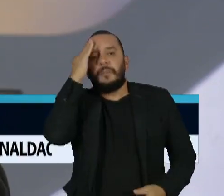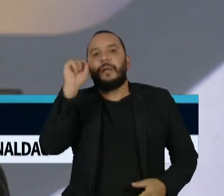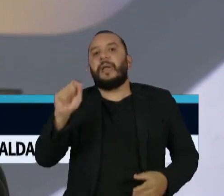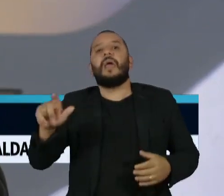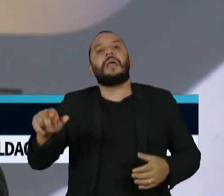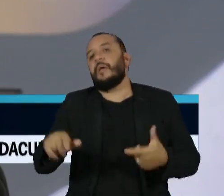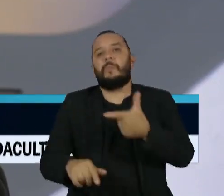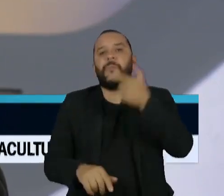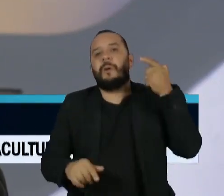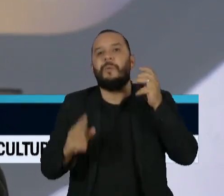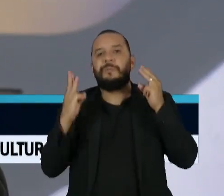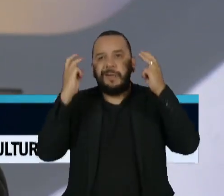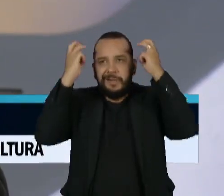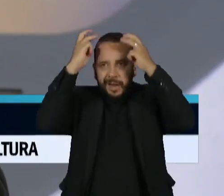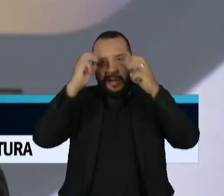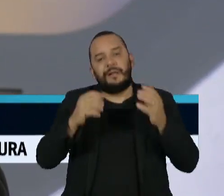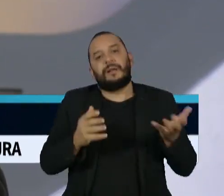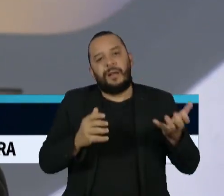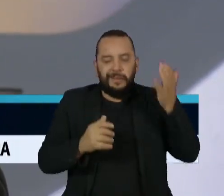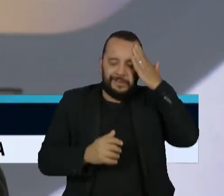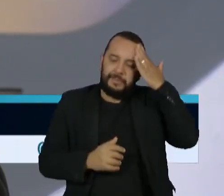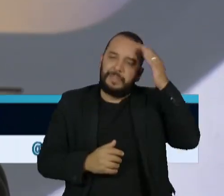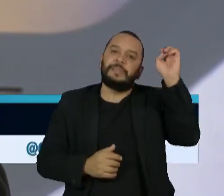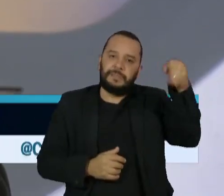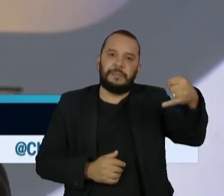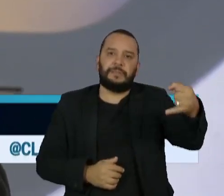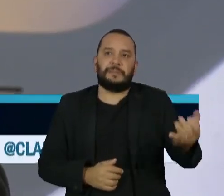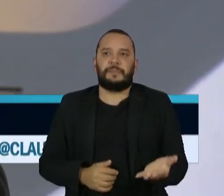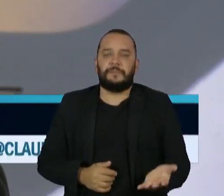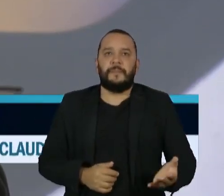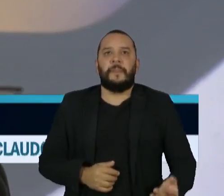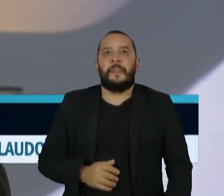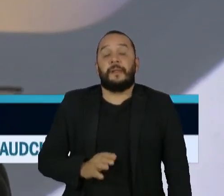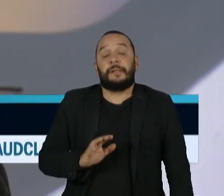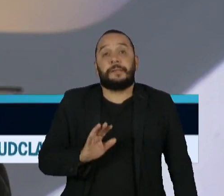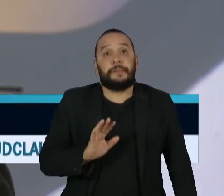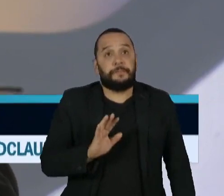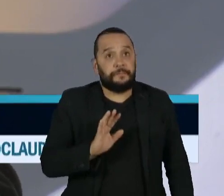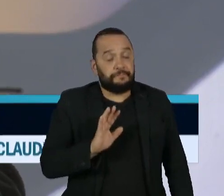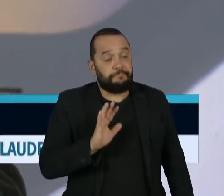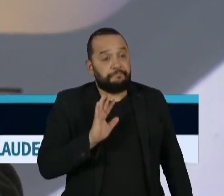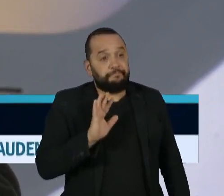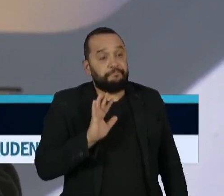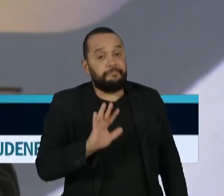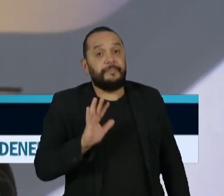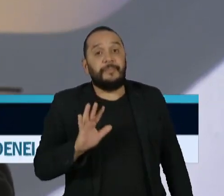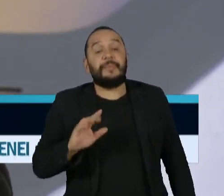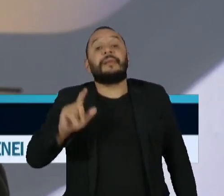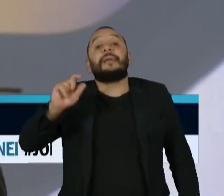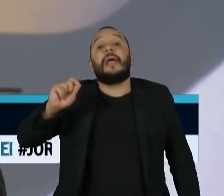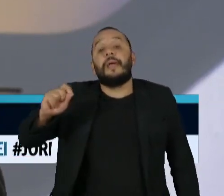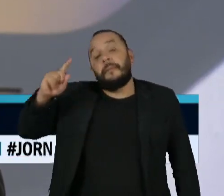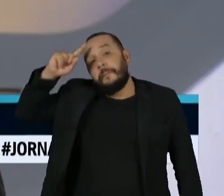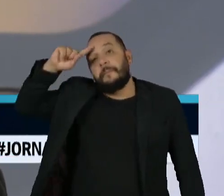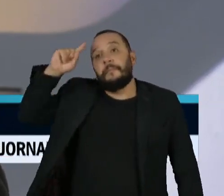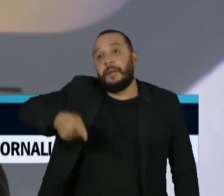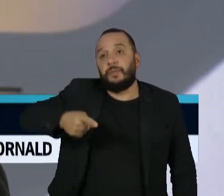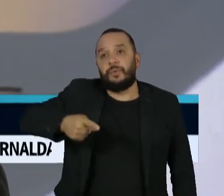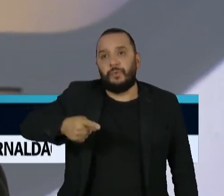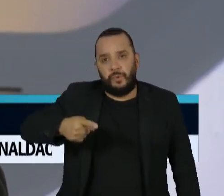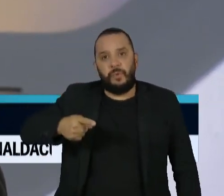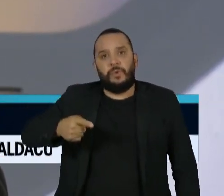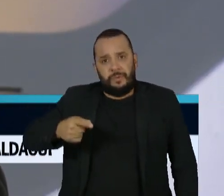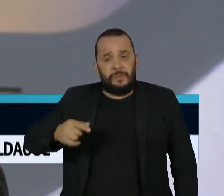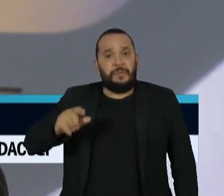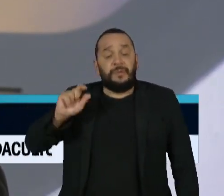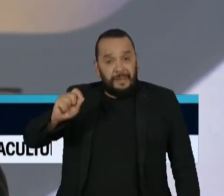nenhuma. Agora, eu ainda quero ver se o mandante que for pego